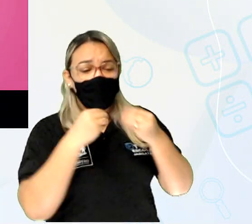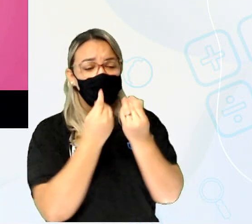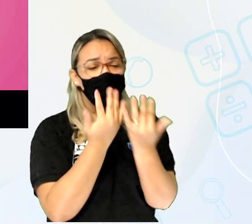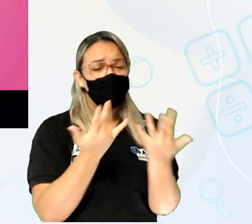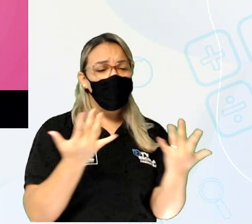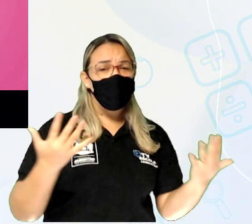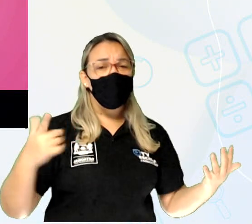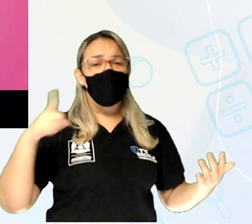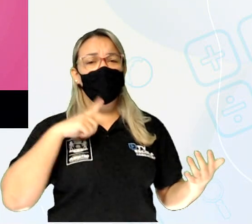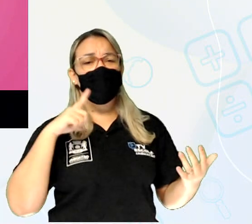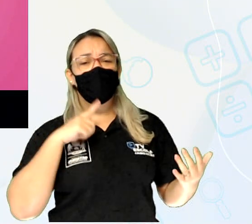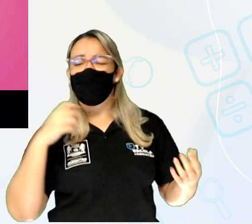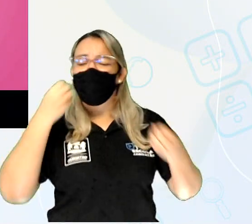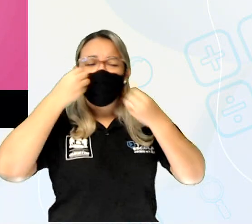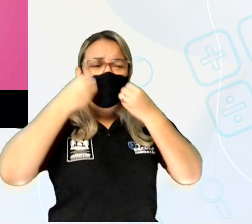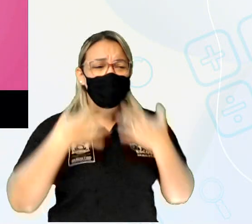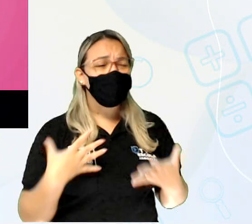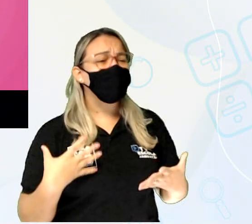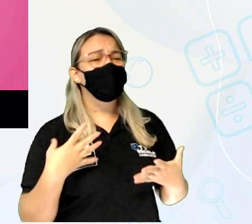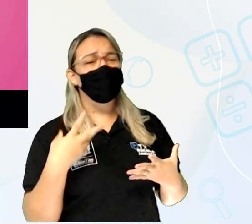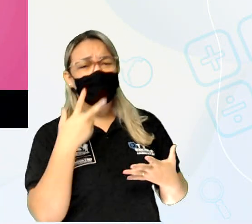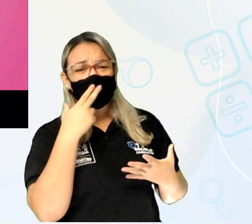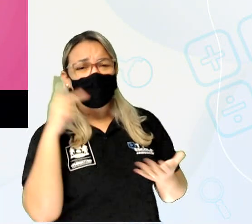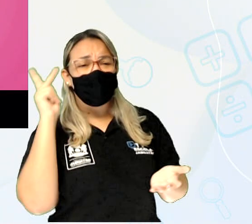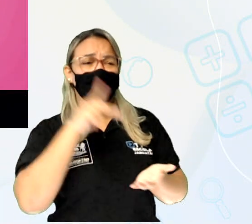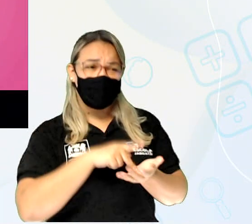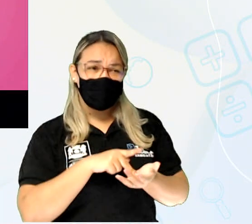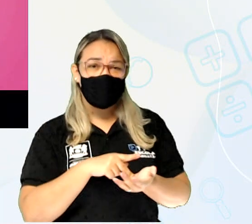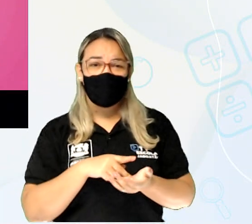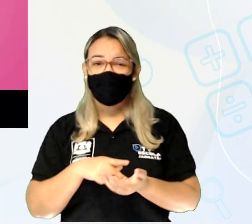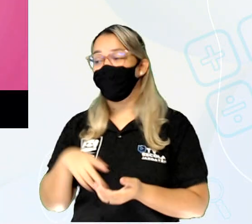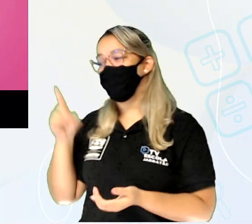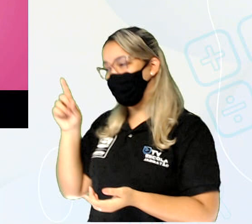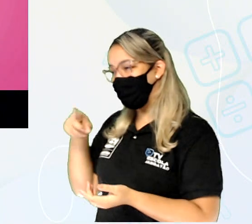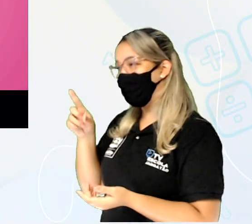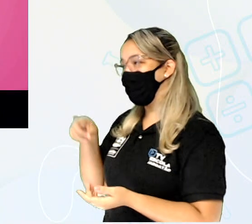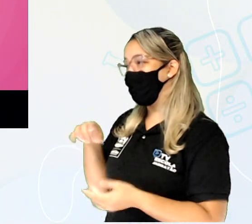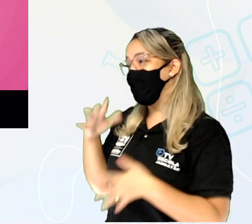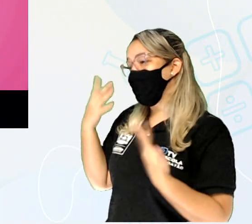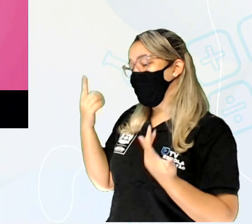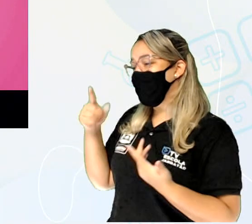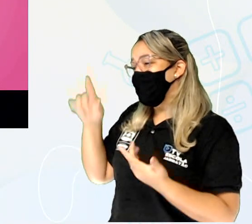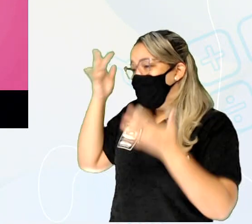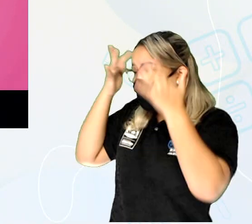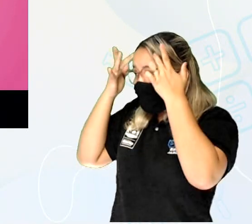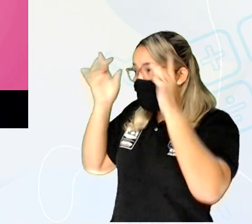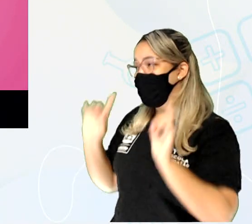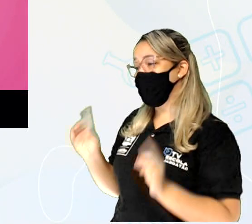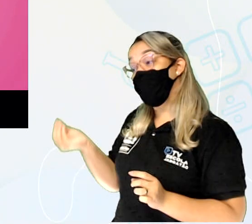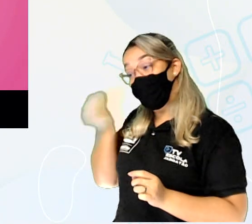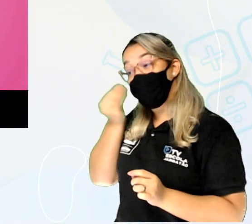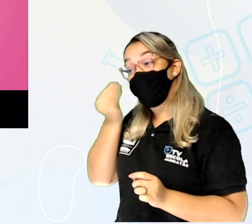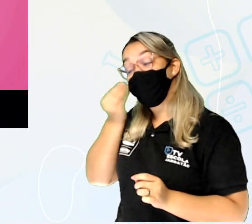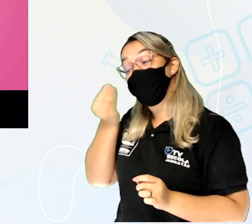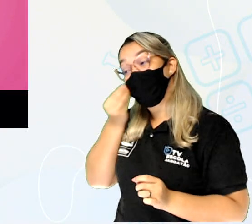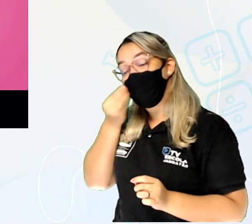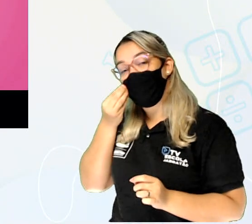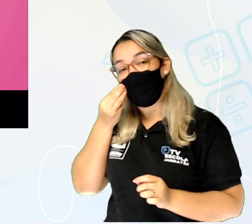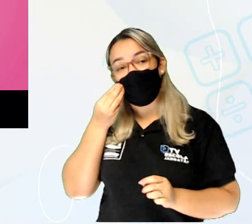parece bom demais para ser verdade. Ei, você não sabe até tentar. Acho que vou